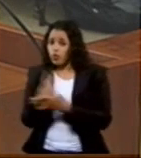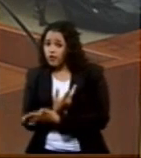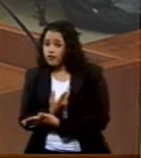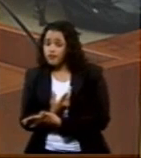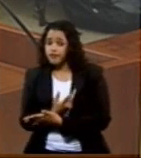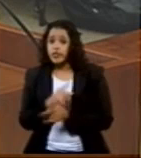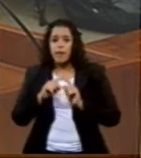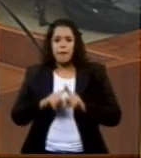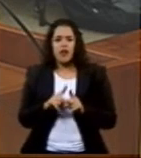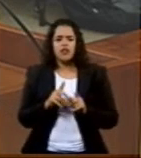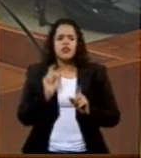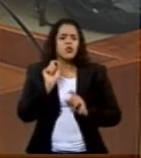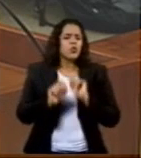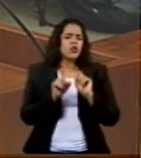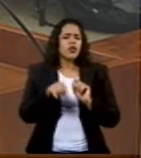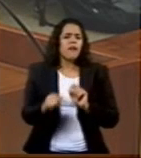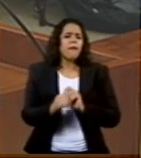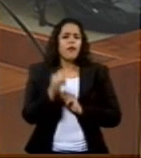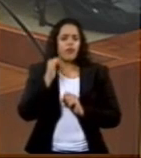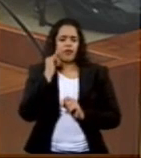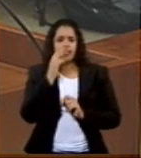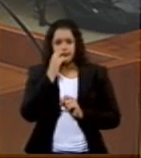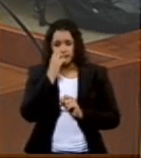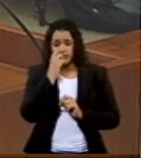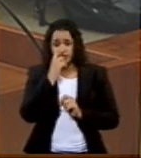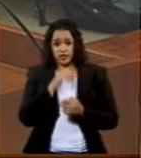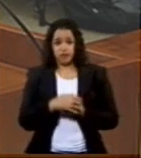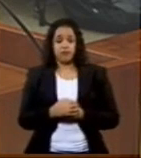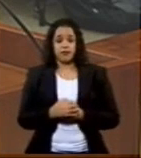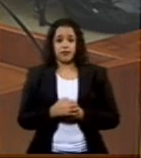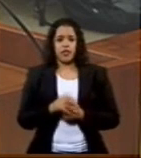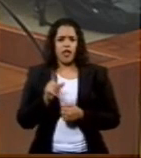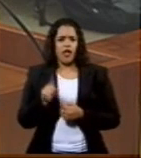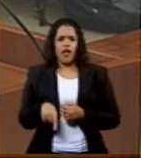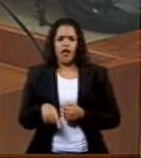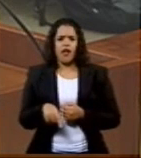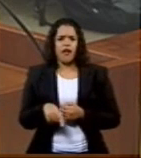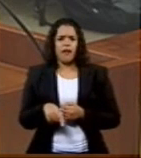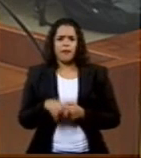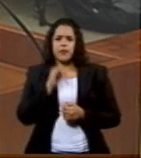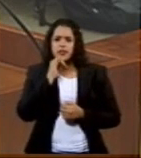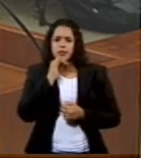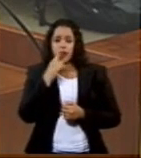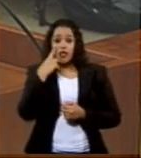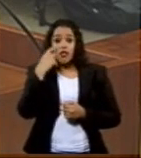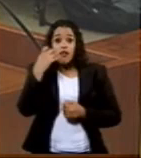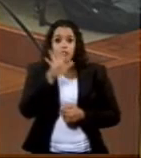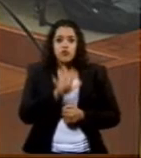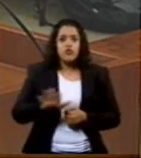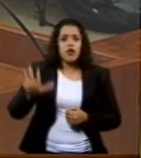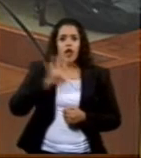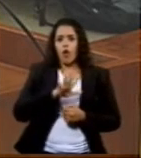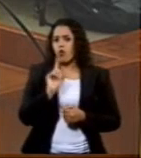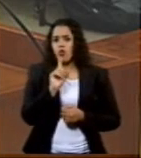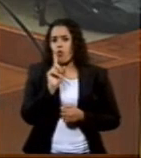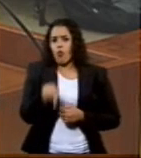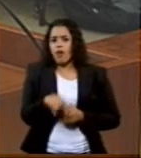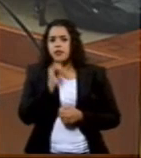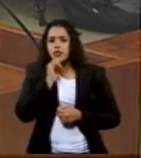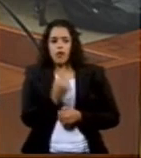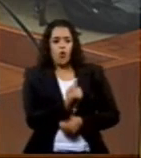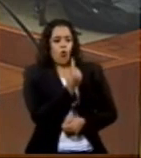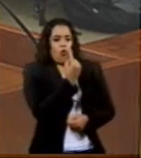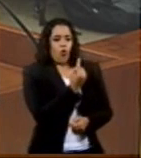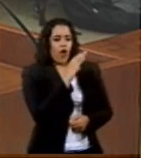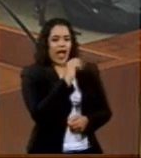importa trazer para a tribuna em colaboração a Vossas Excelências? Estamos tratando de tese de repercussão geral. Não é o caso concreto que